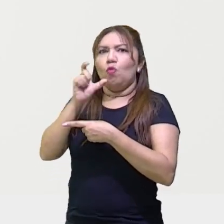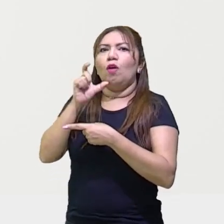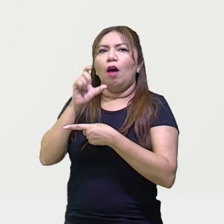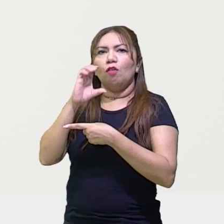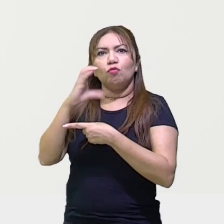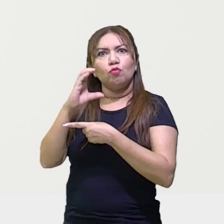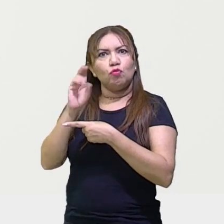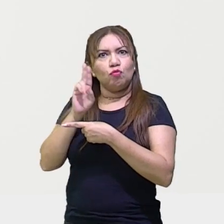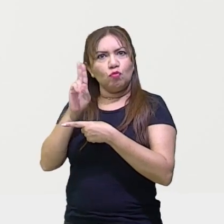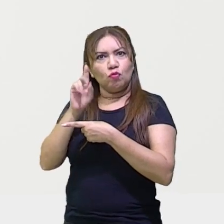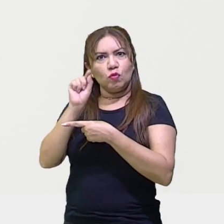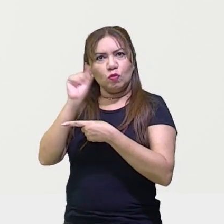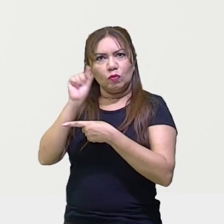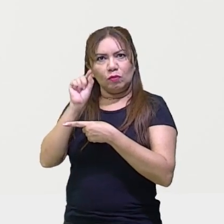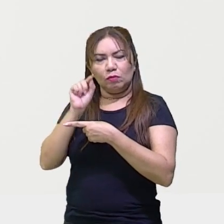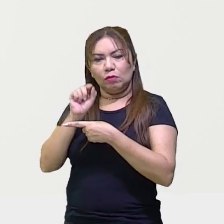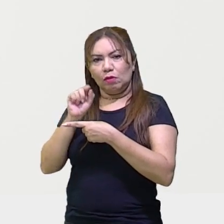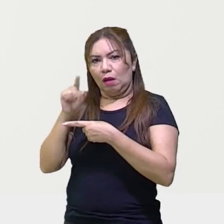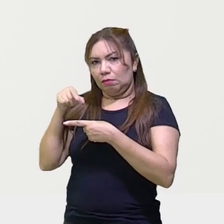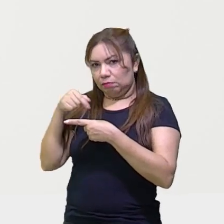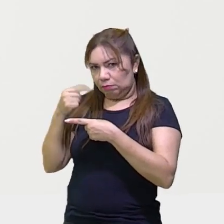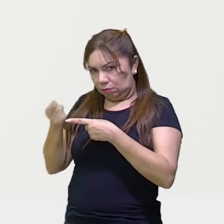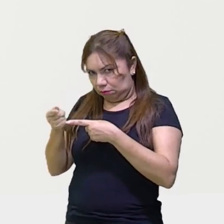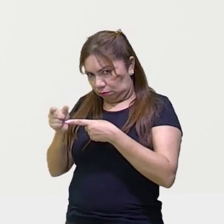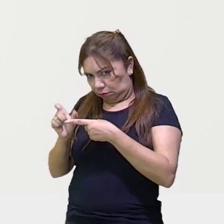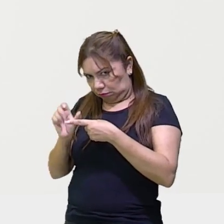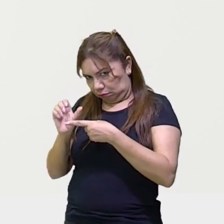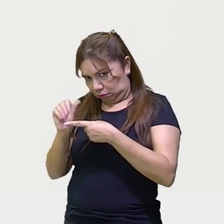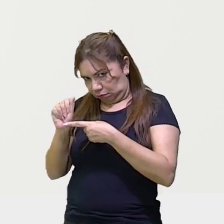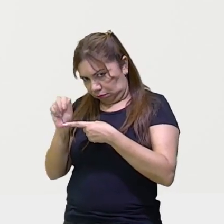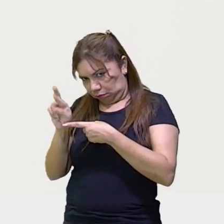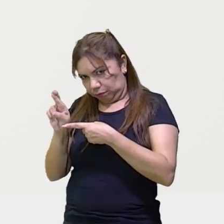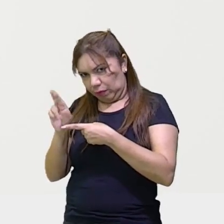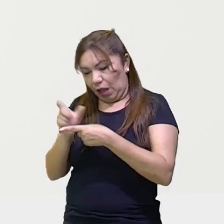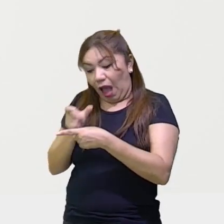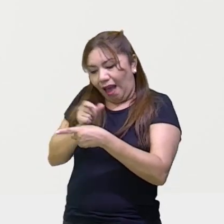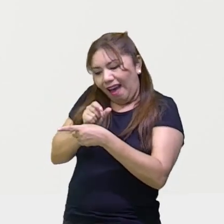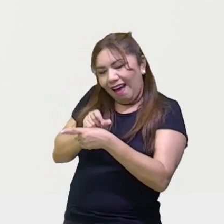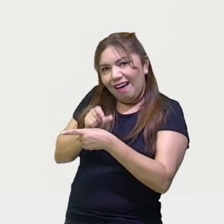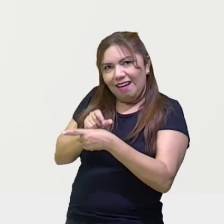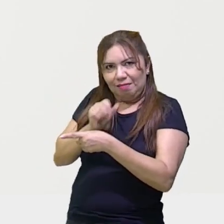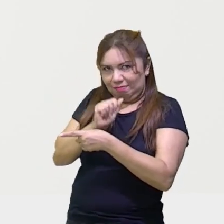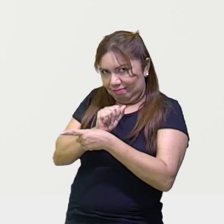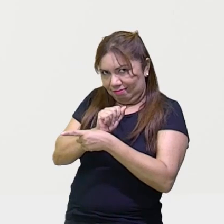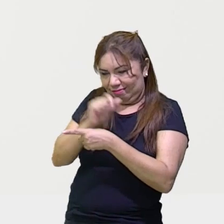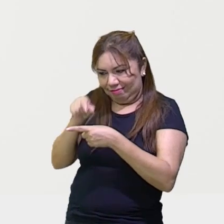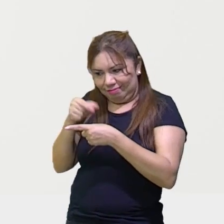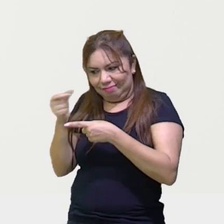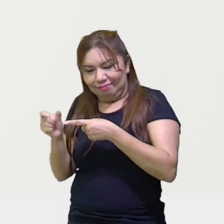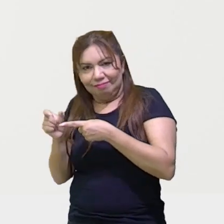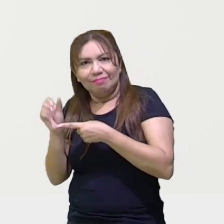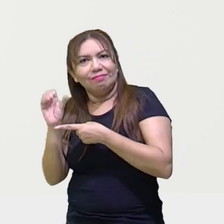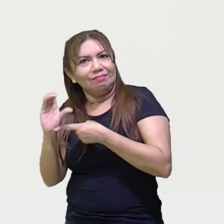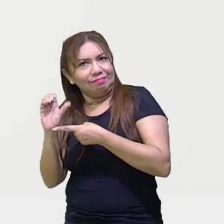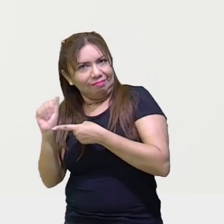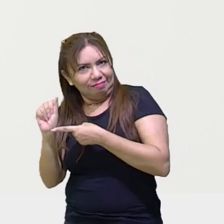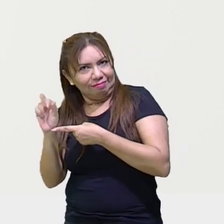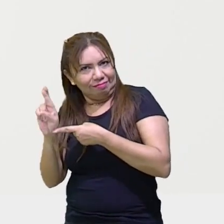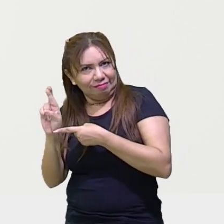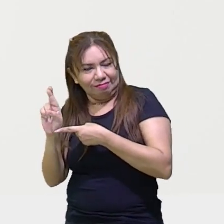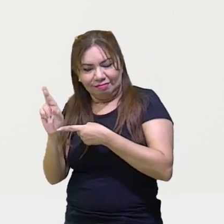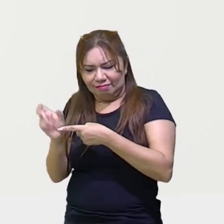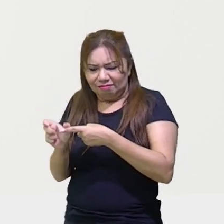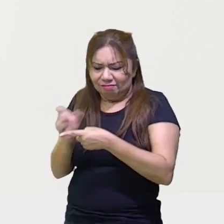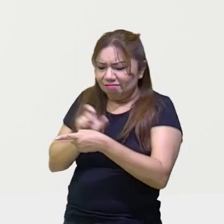açúcar. As duas, a sílaba A e K, elas estão aqui, ó, paralelas. Elas são as